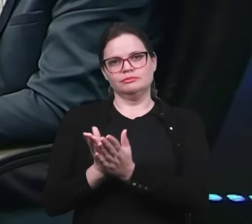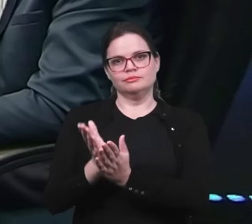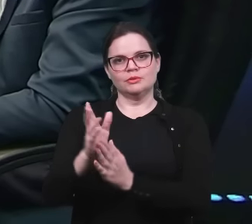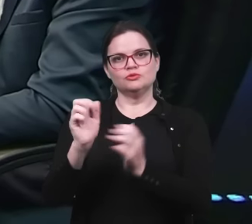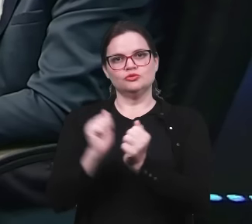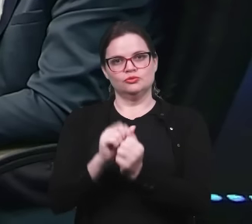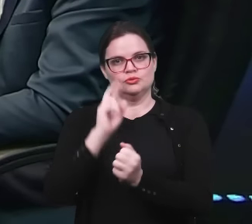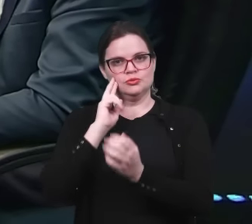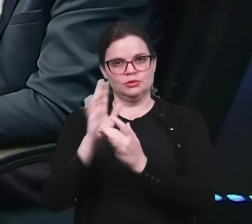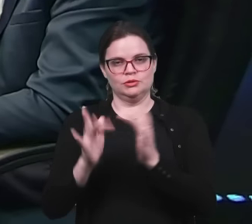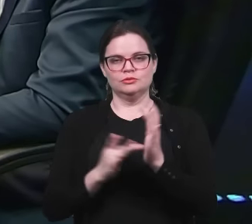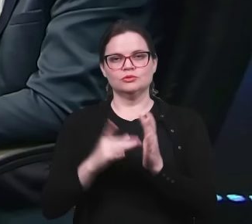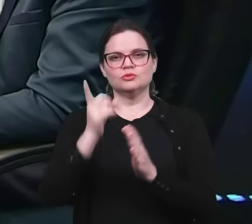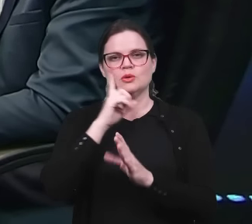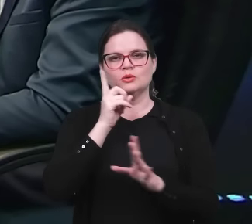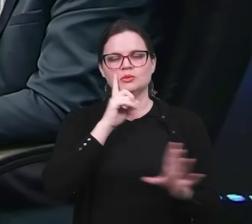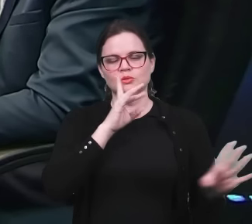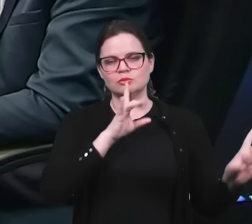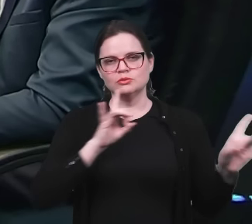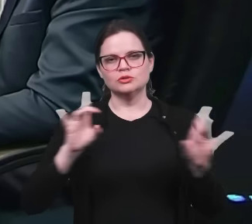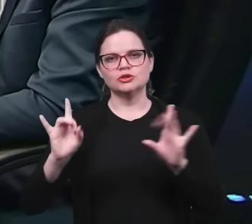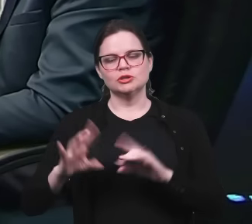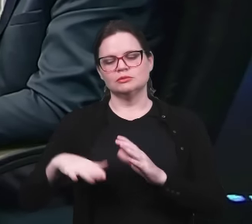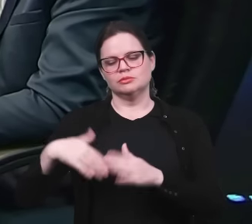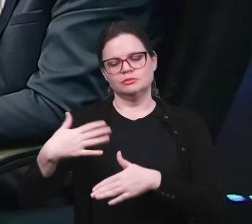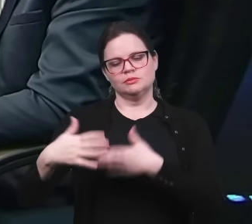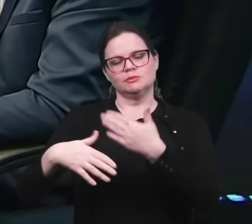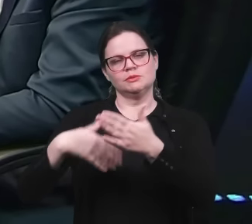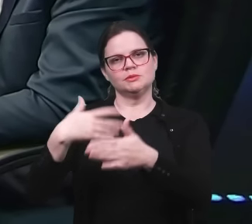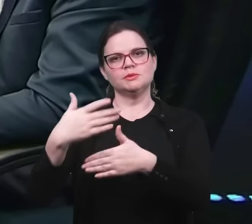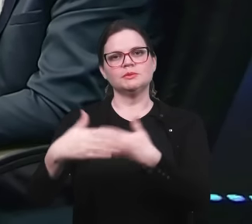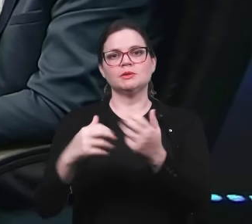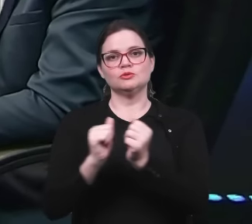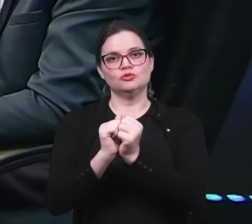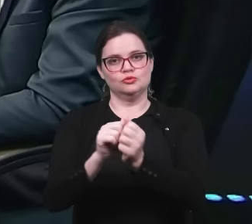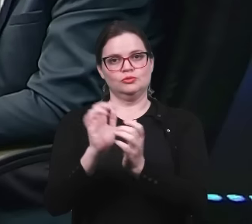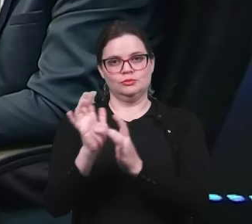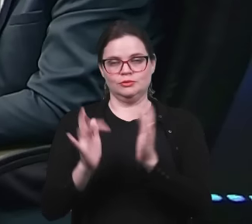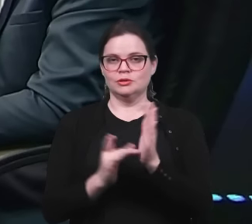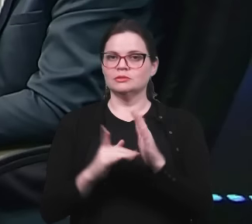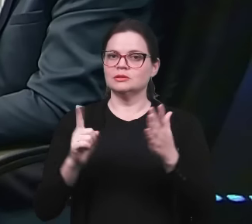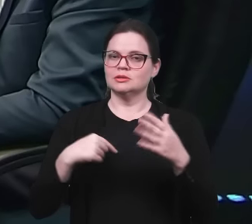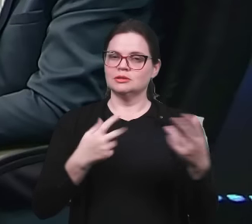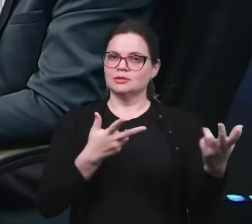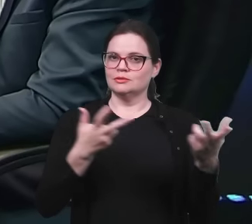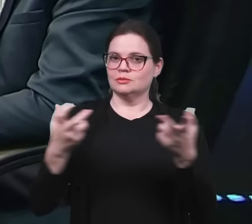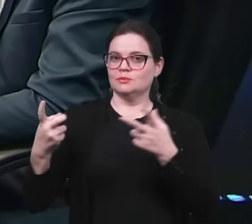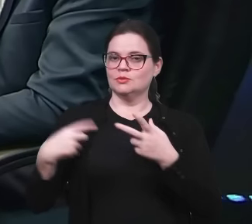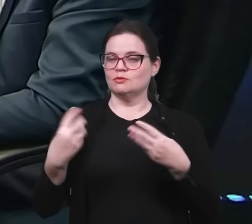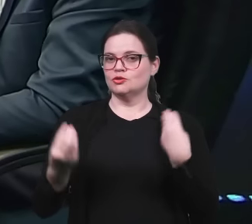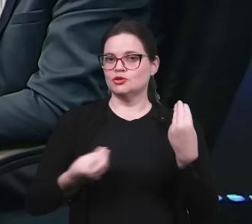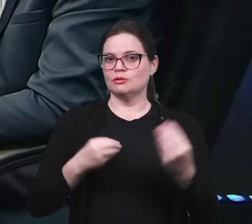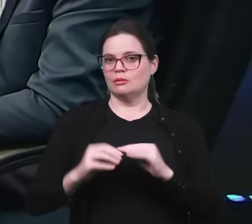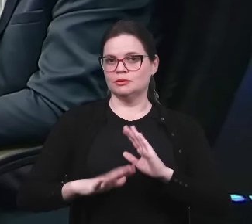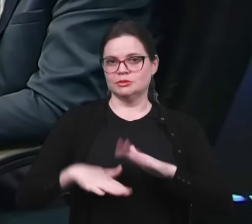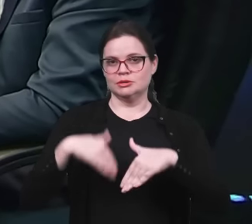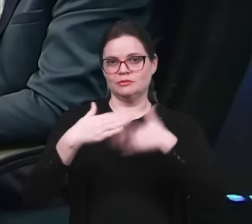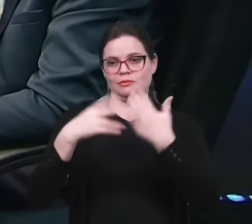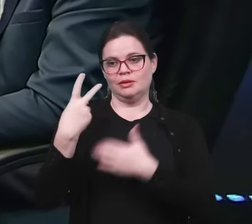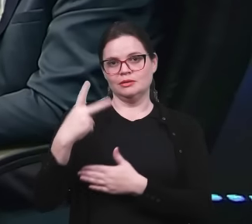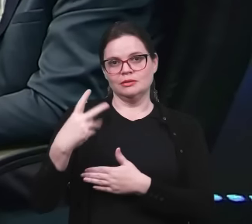Senhor. É dia a dia caminhando. E Pedro, é notório o desenvolvimento dele nesse